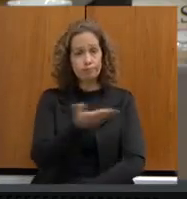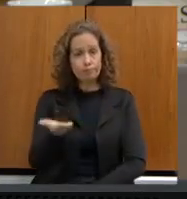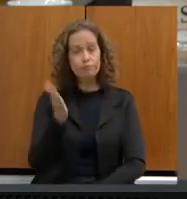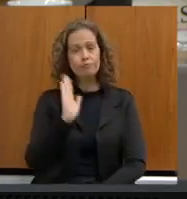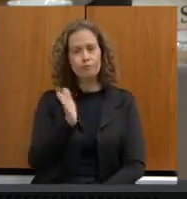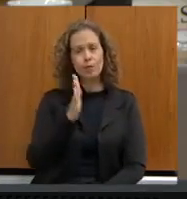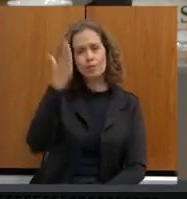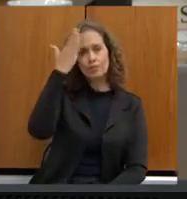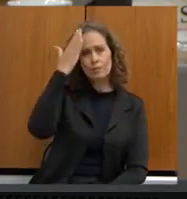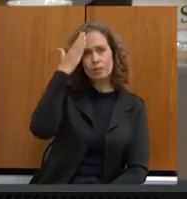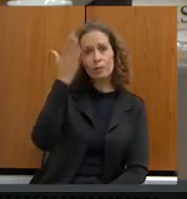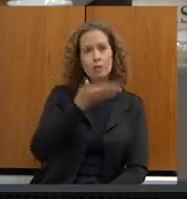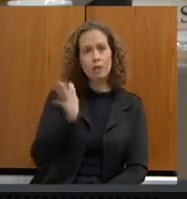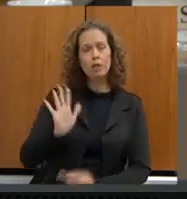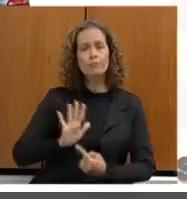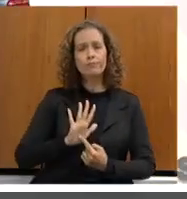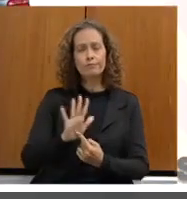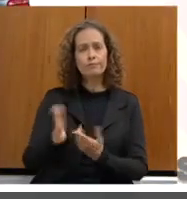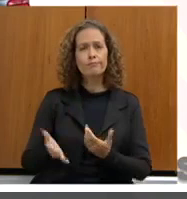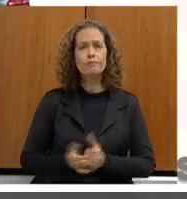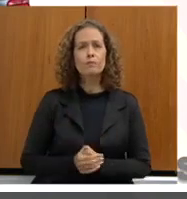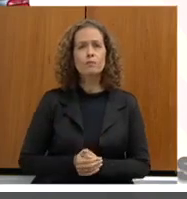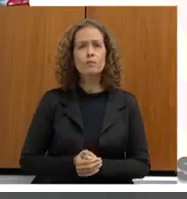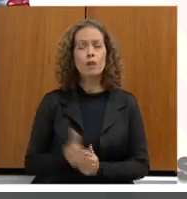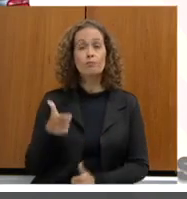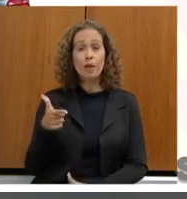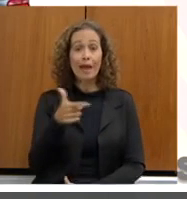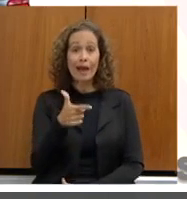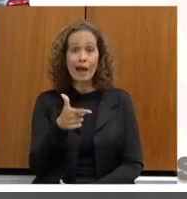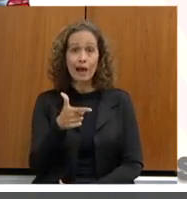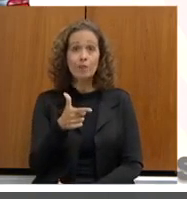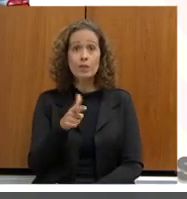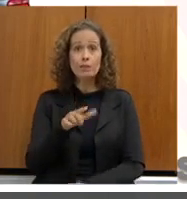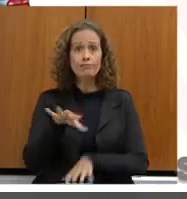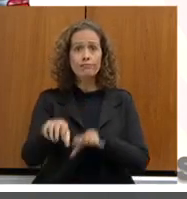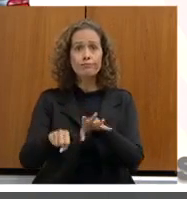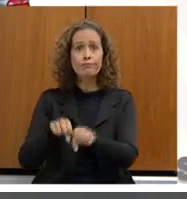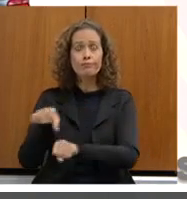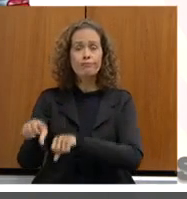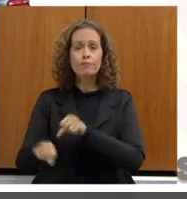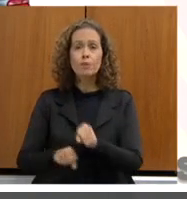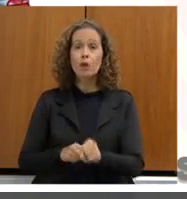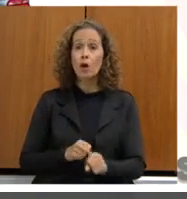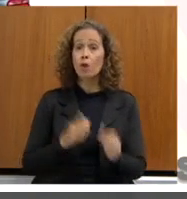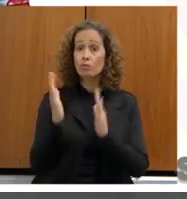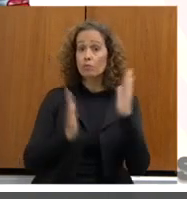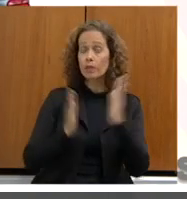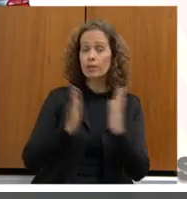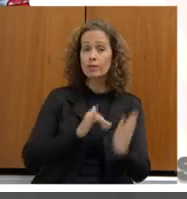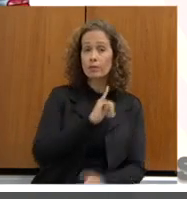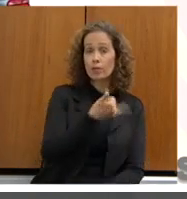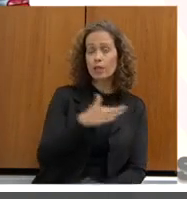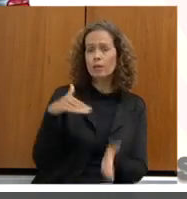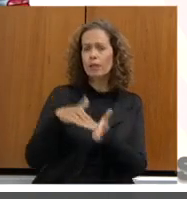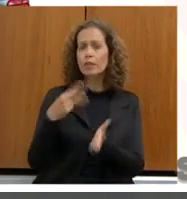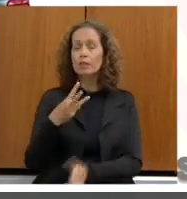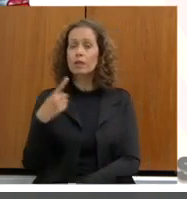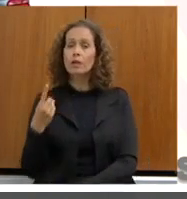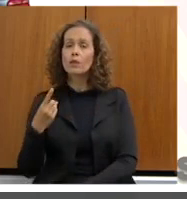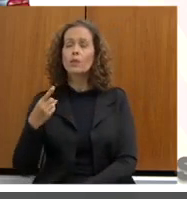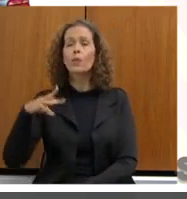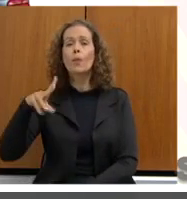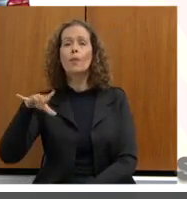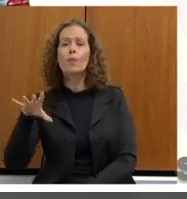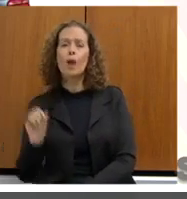alguns deles aí número de armas apreendidas Olha que eu tô falando só de Janeiro a 31 de Maio que a gente fechou o mês 11